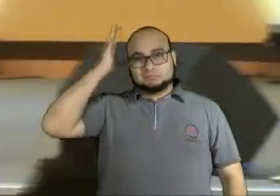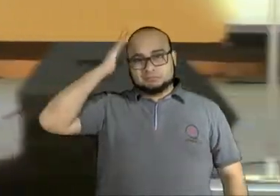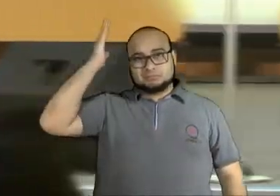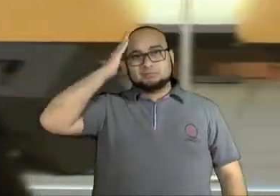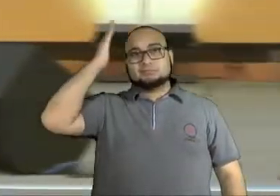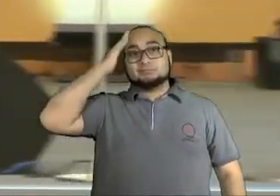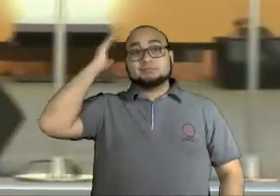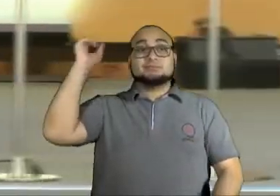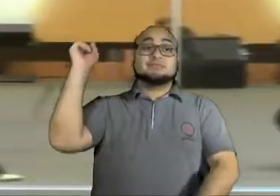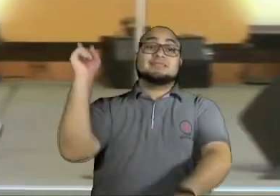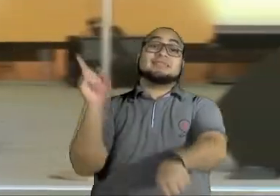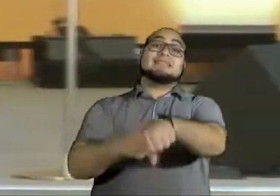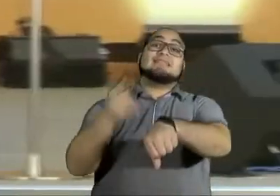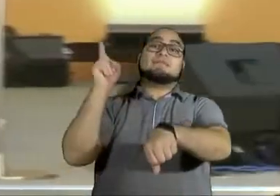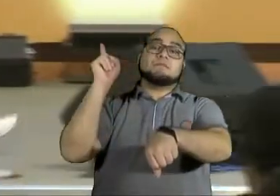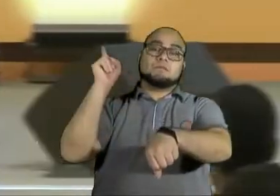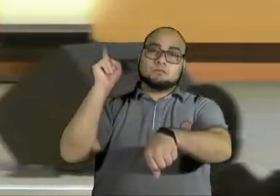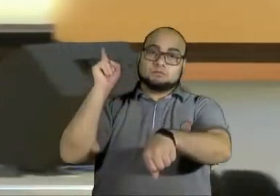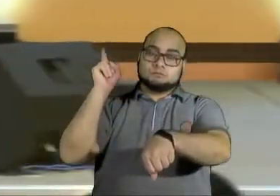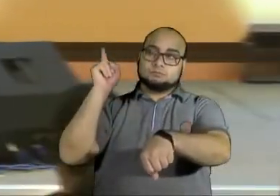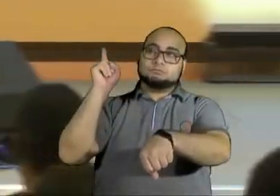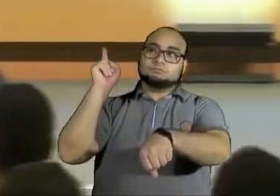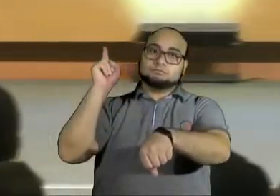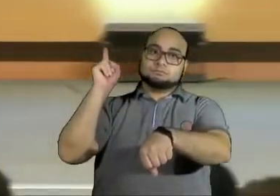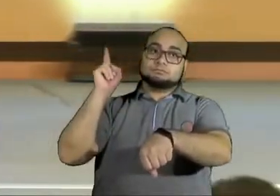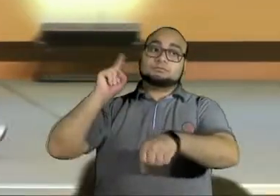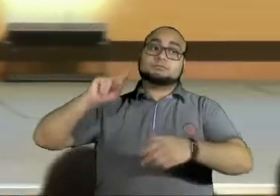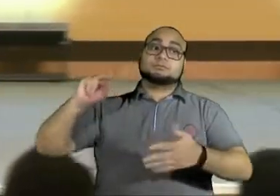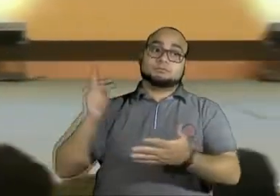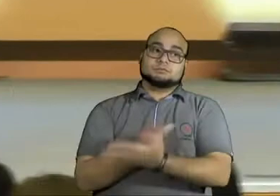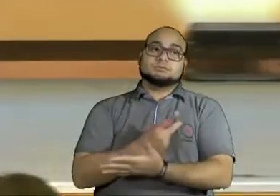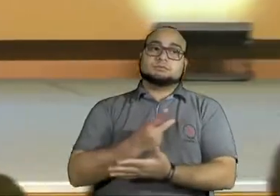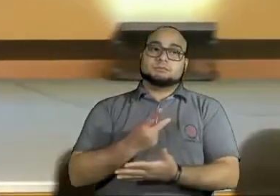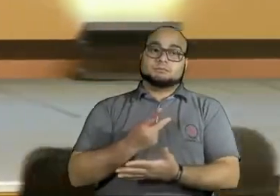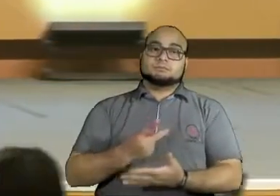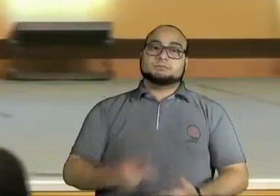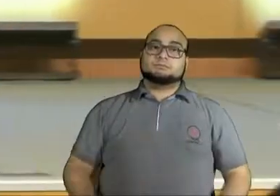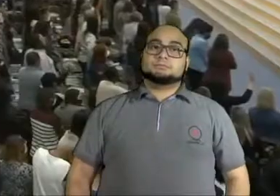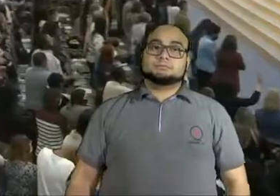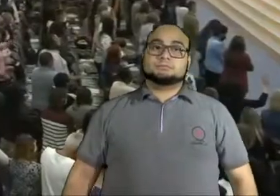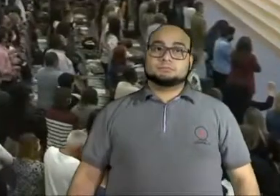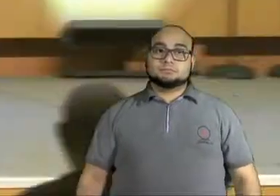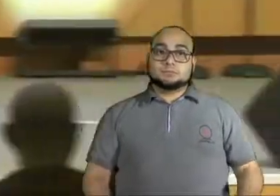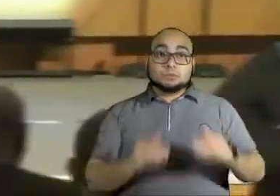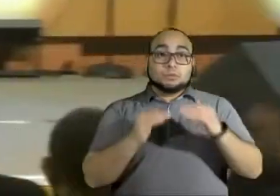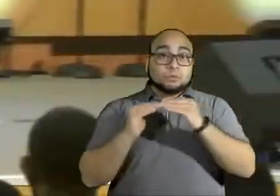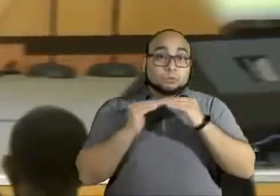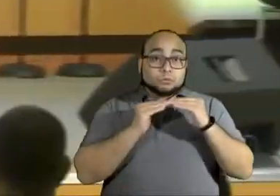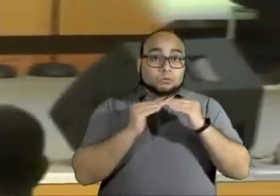hora arregimentava sobre ele. Quem está comigo aí, diga glória!